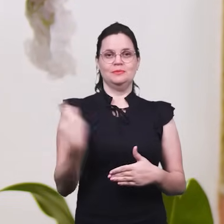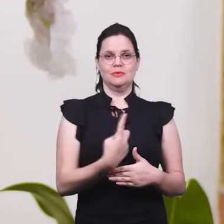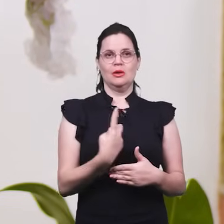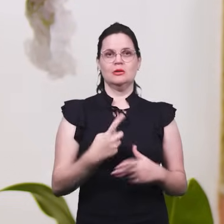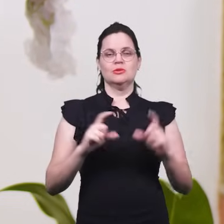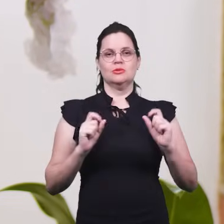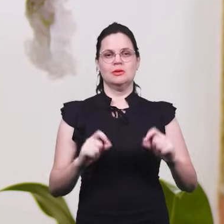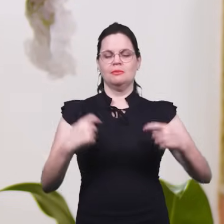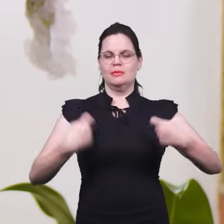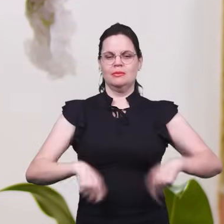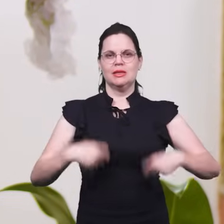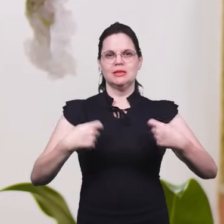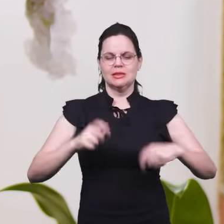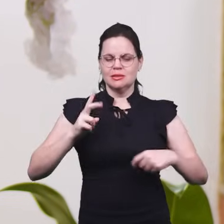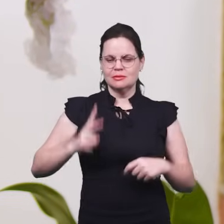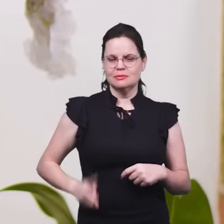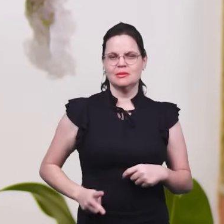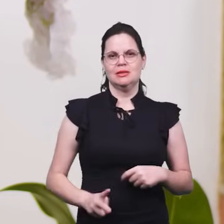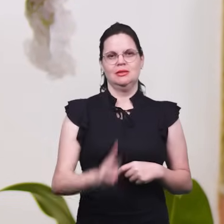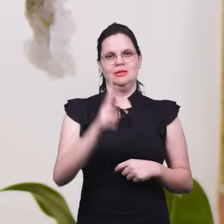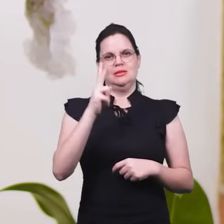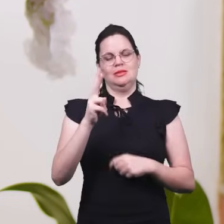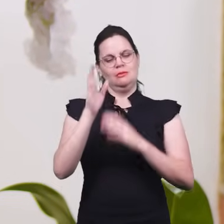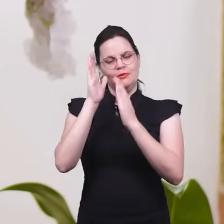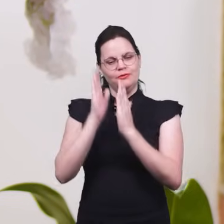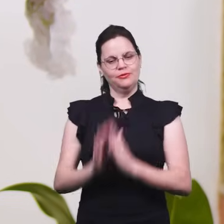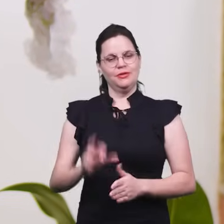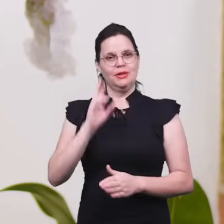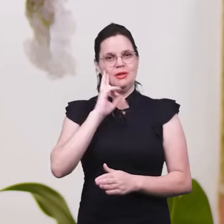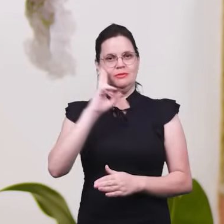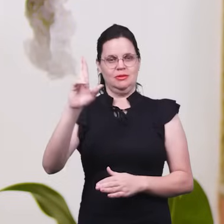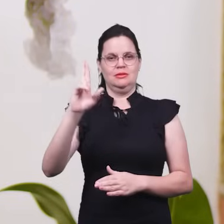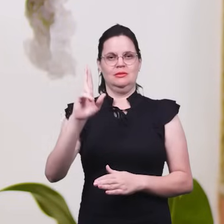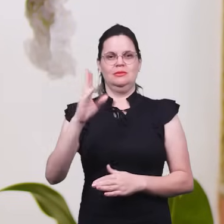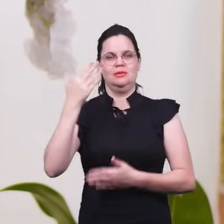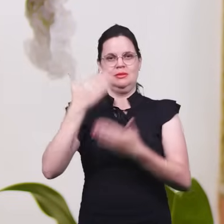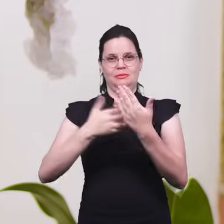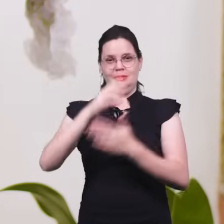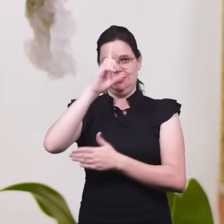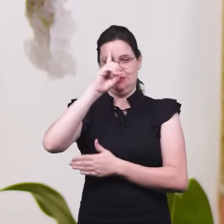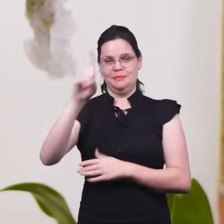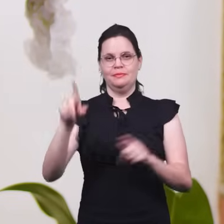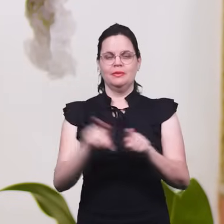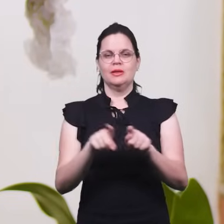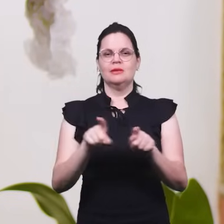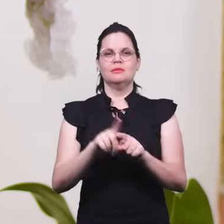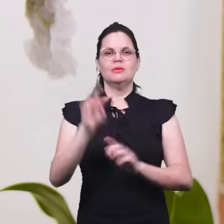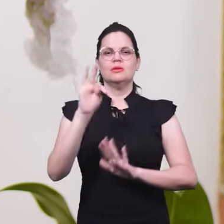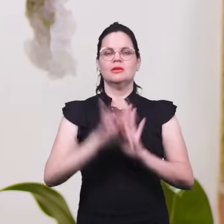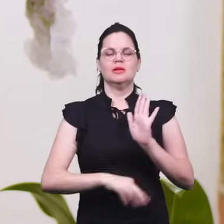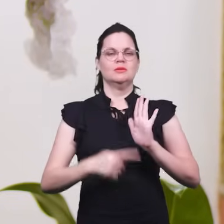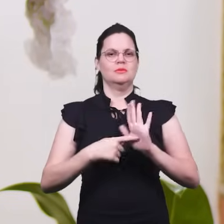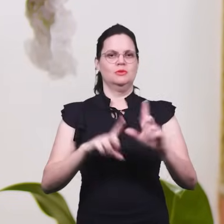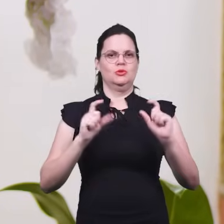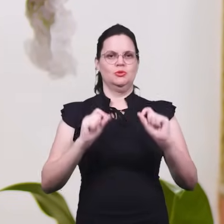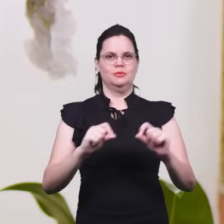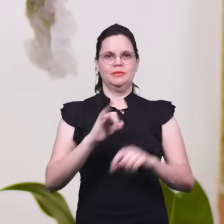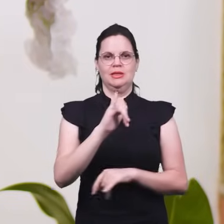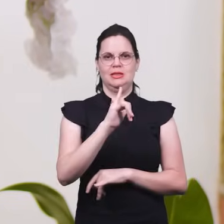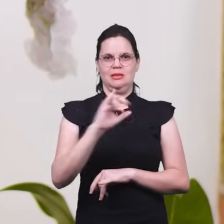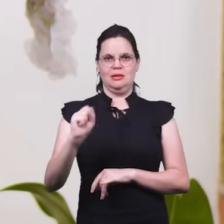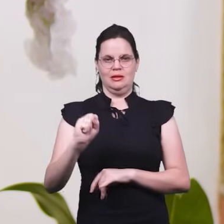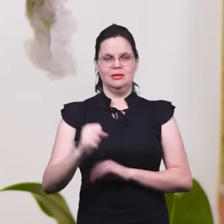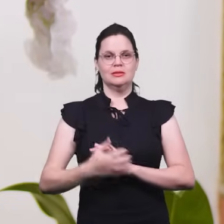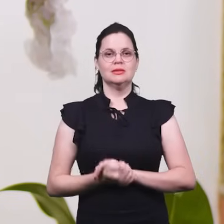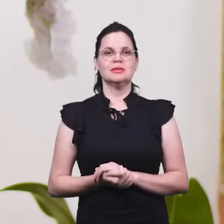nós precisamos estar sempre na presença de Deus. E a palavra também fala, lá em